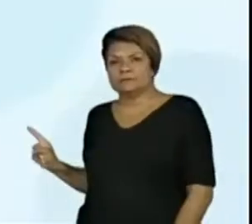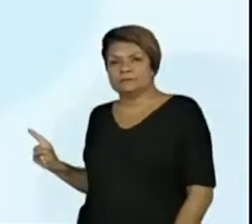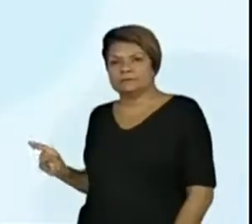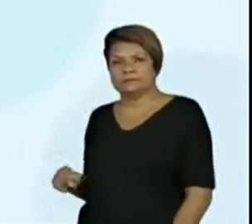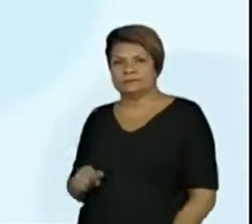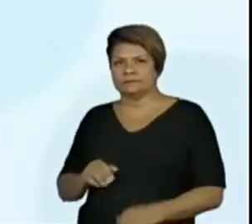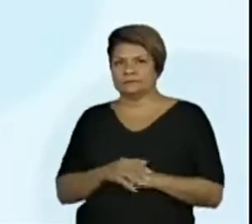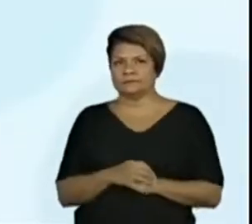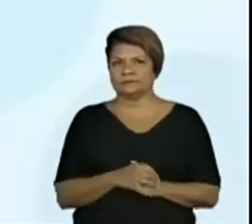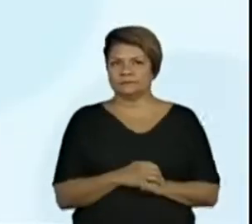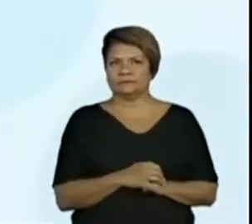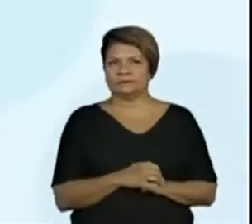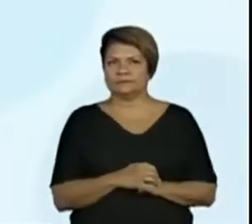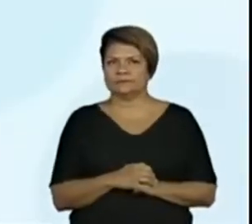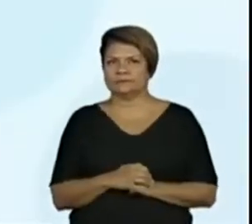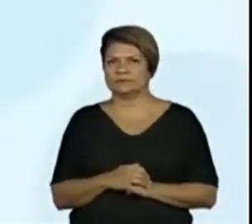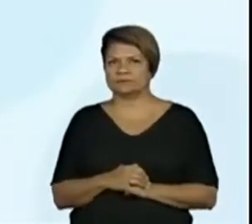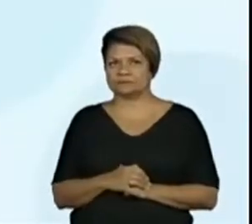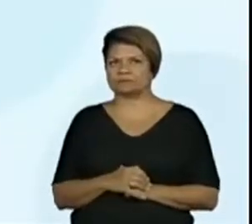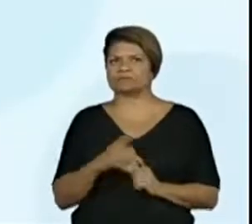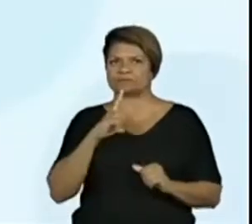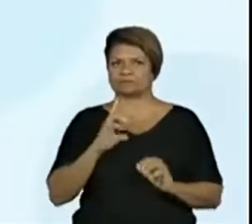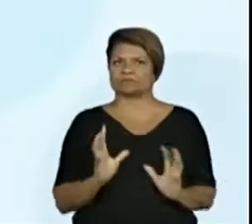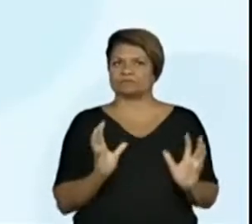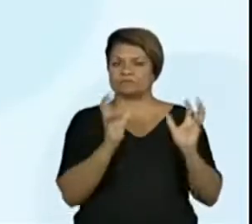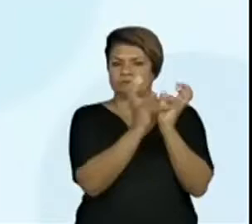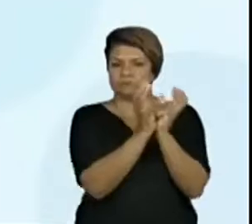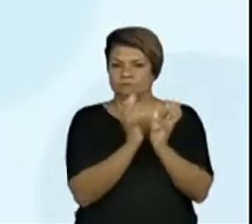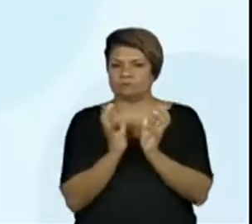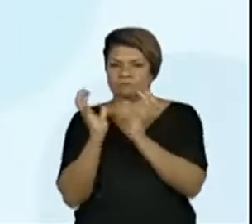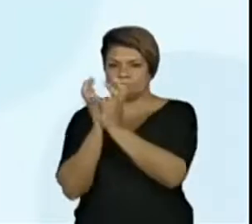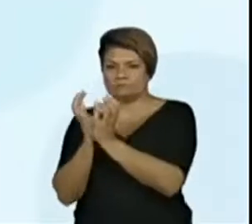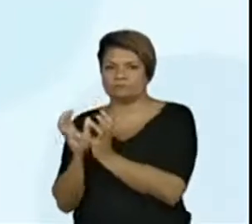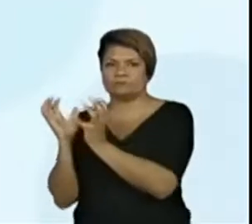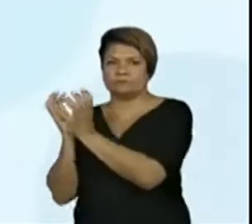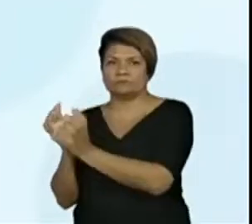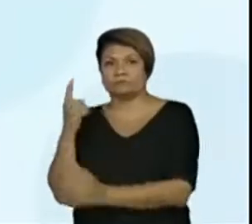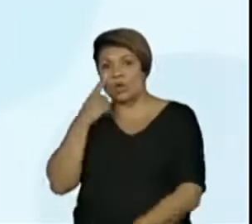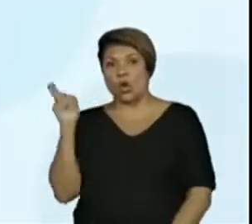destacar os risquinhos, como eles estão agrupados.